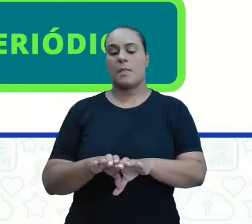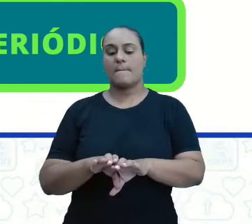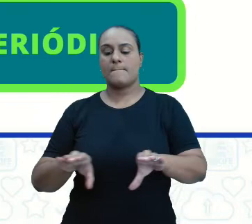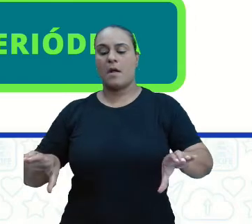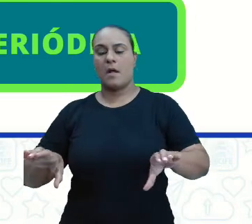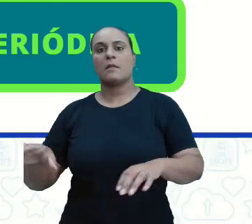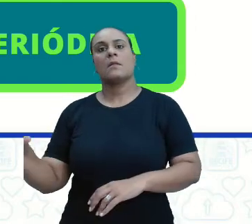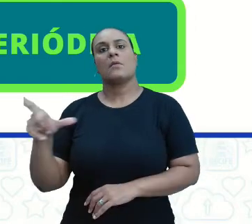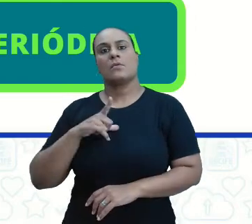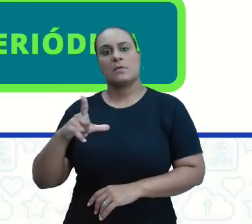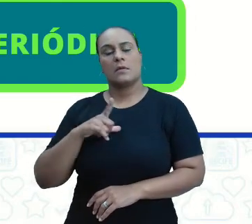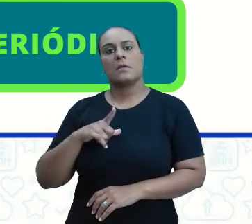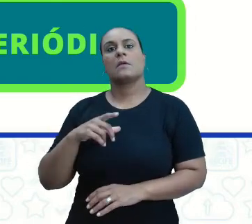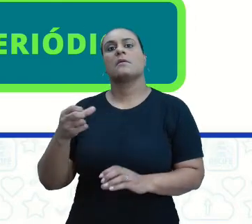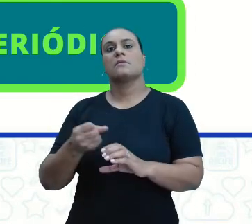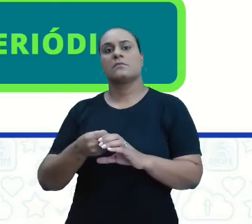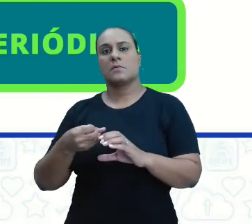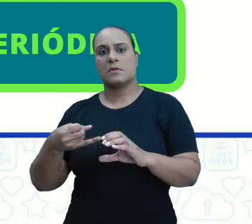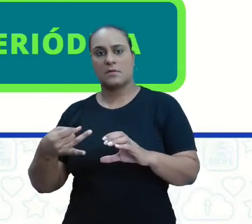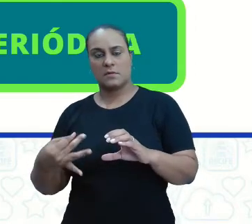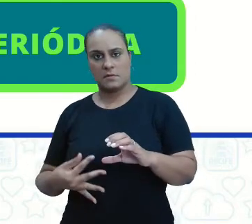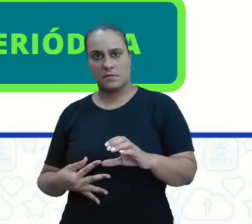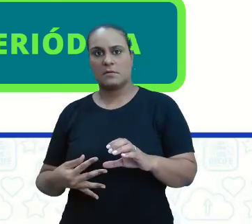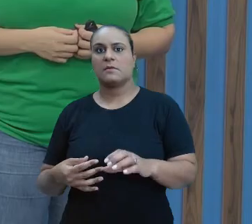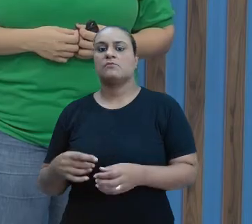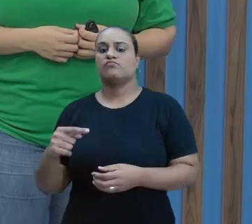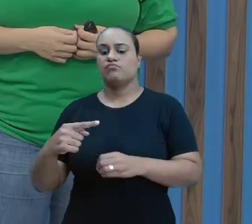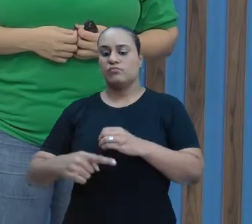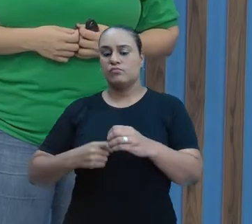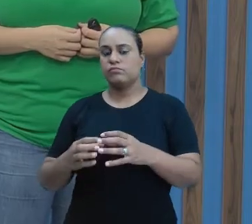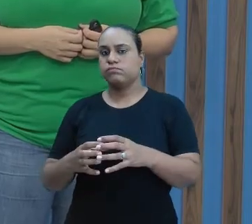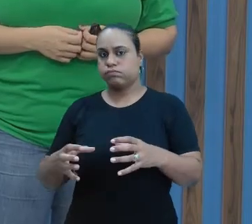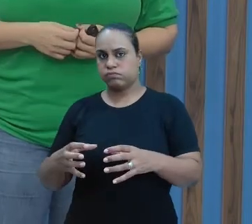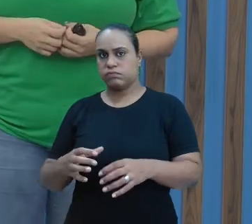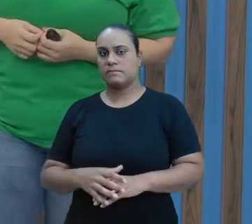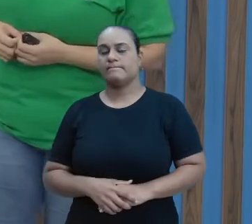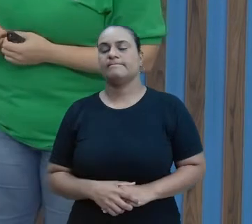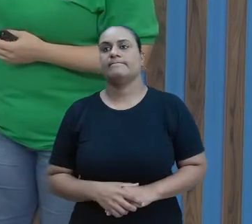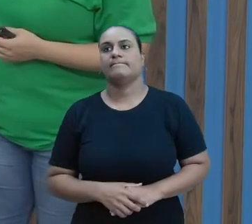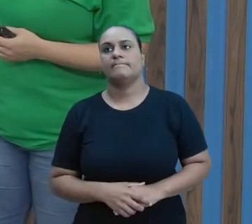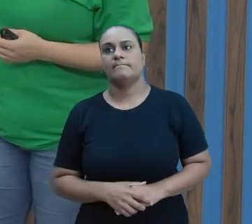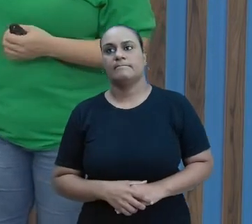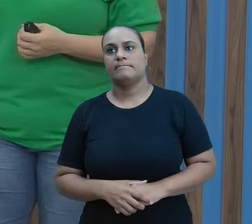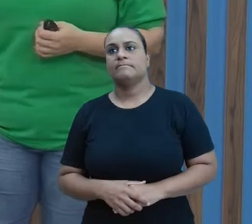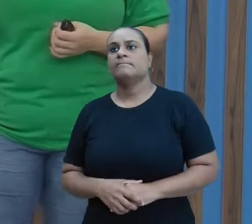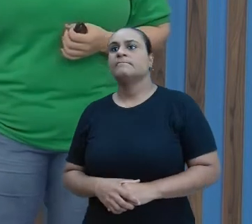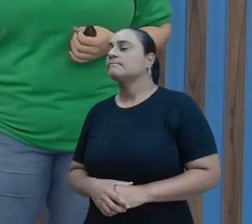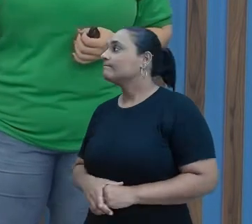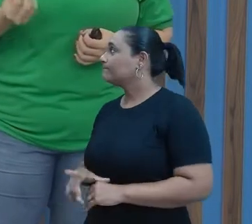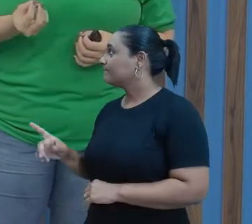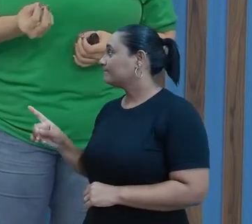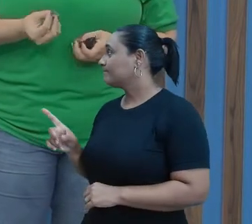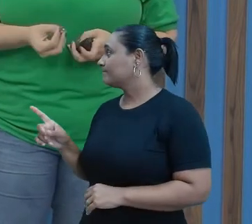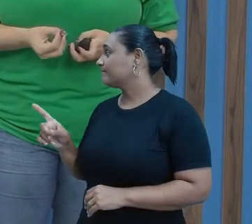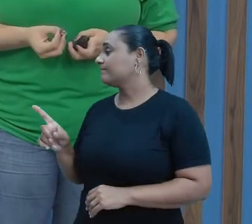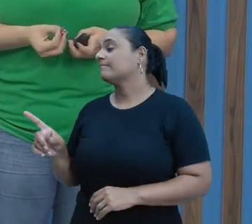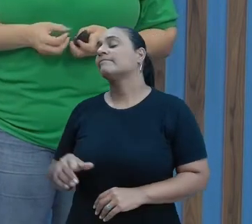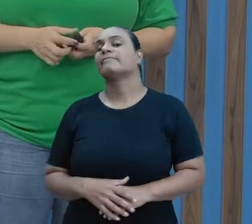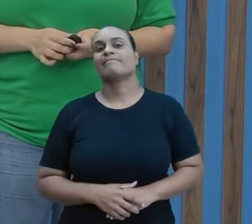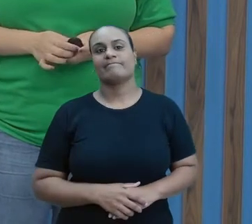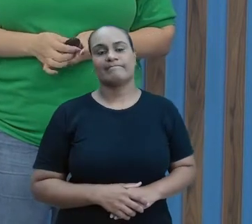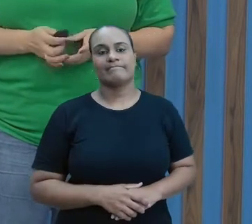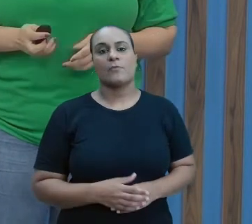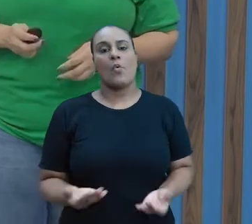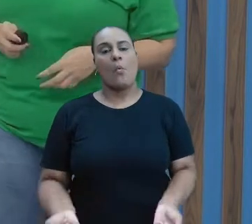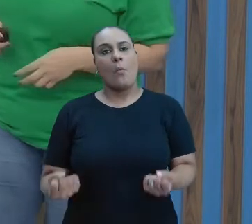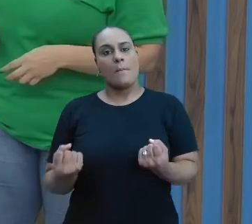periodicidade, nessas características aí dos elementos químicos, tá? Com esse peso atômico e essas propriedades aí,